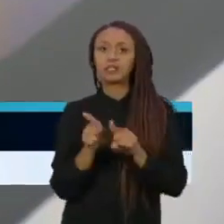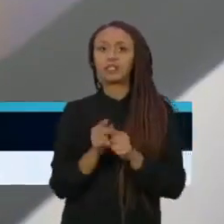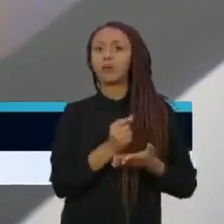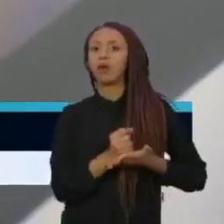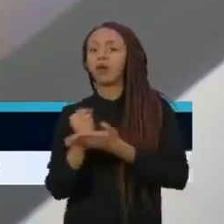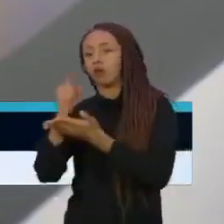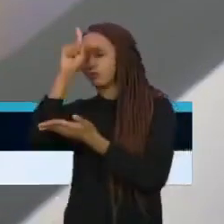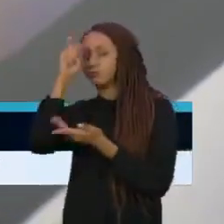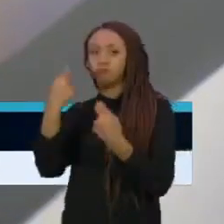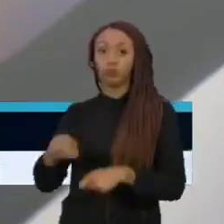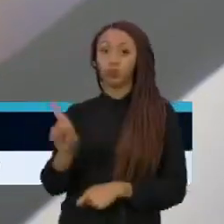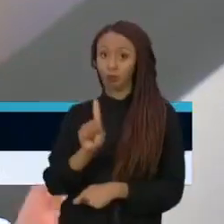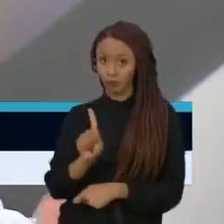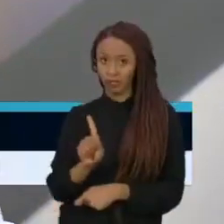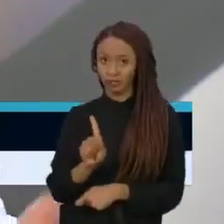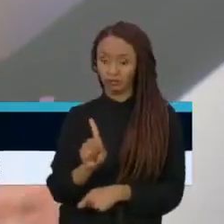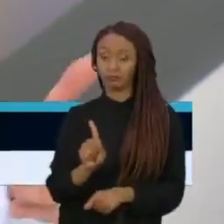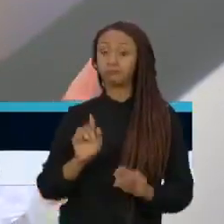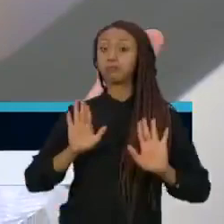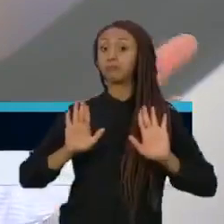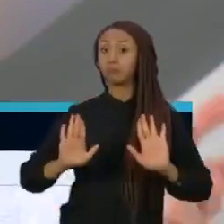hospital. Só que